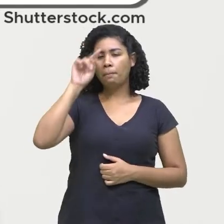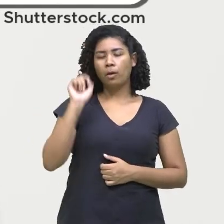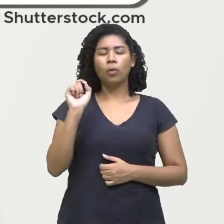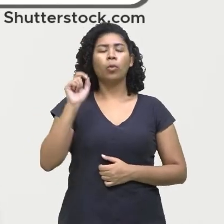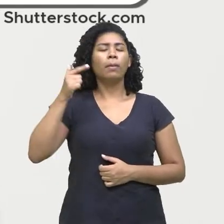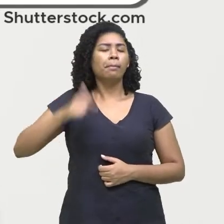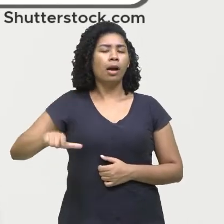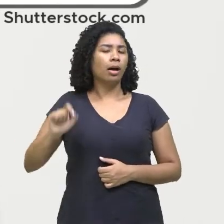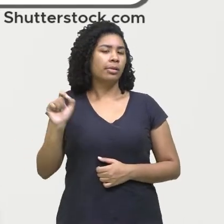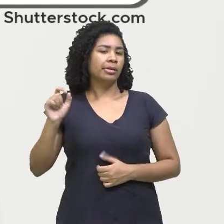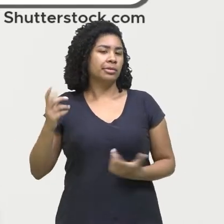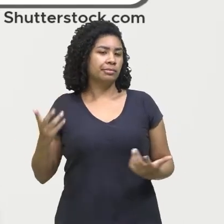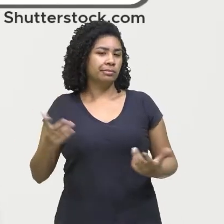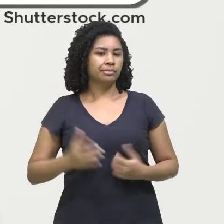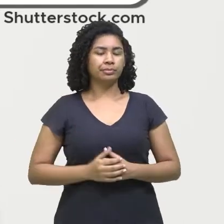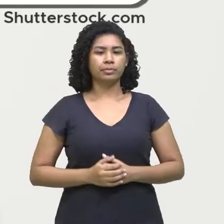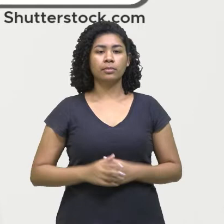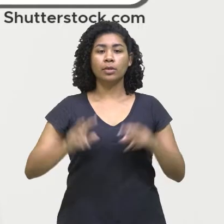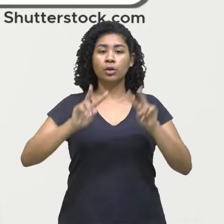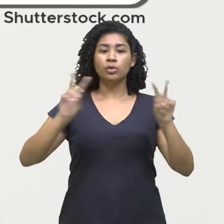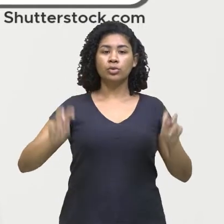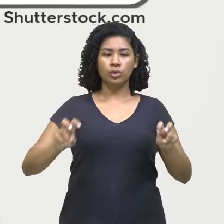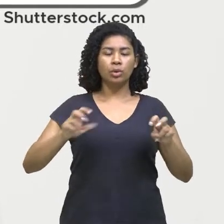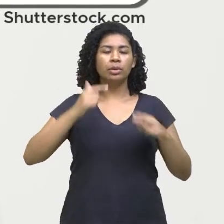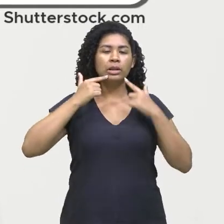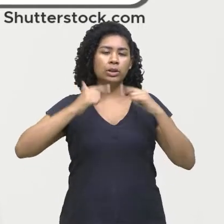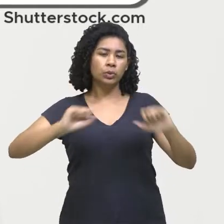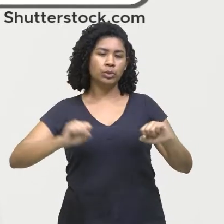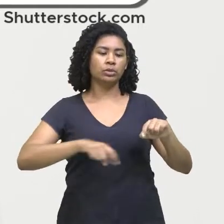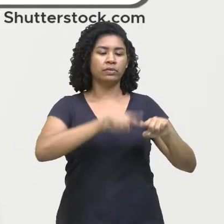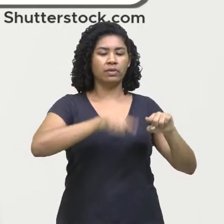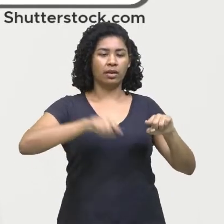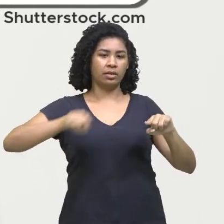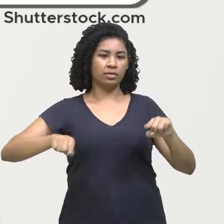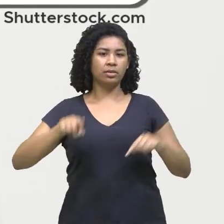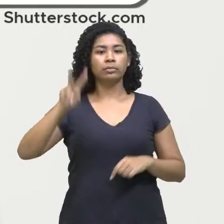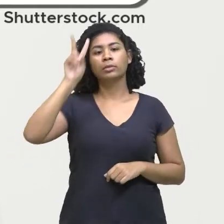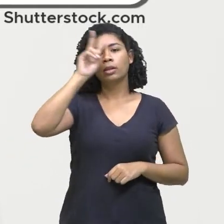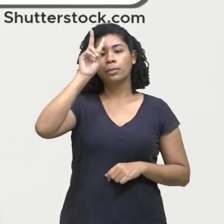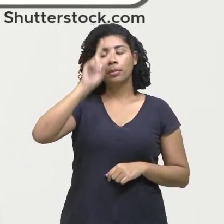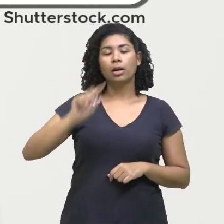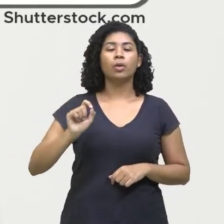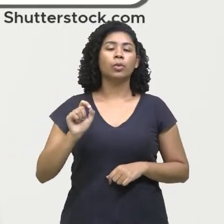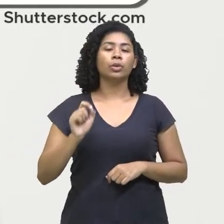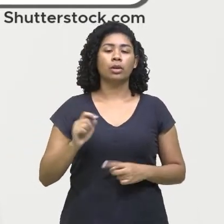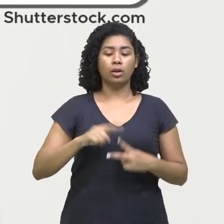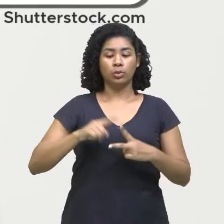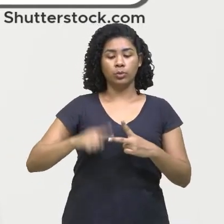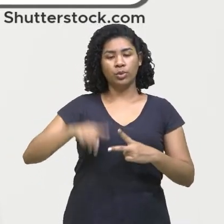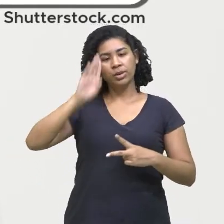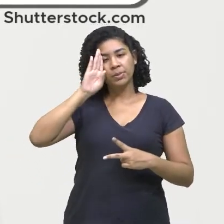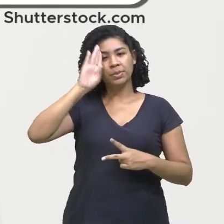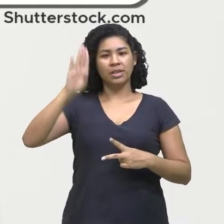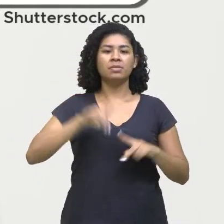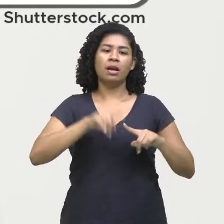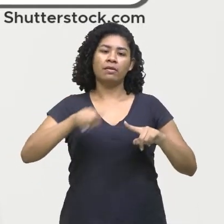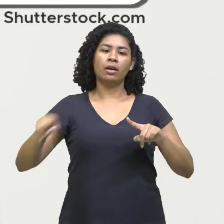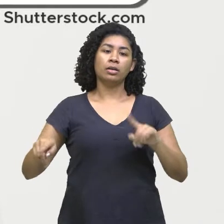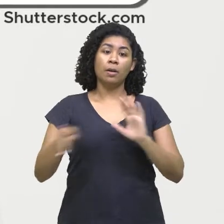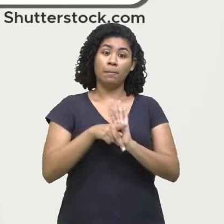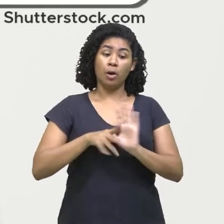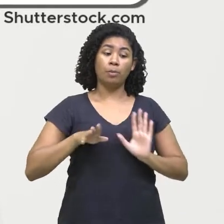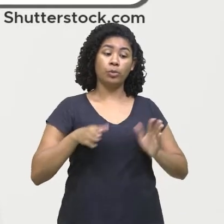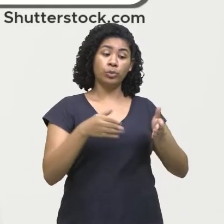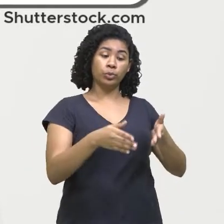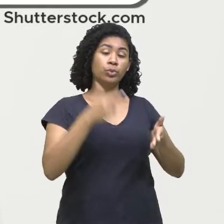gente, ainda sobre a variação linguística, nós vamos relembrar sobre essas duas principais variações da língua inglesa, né? A gente